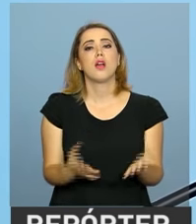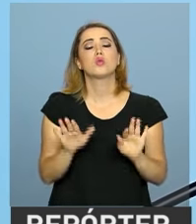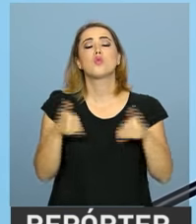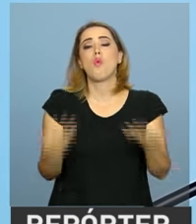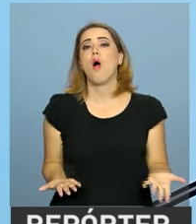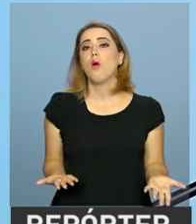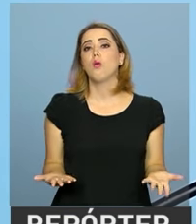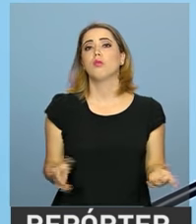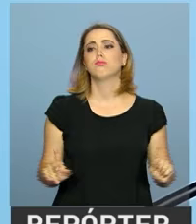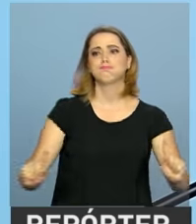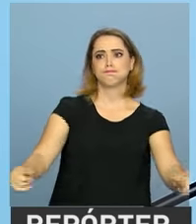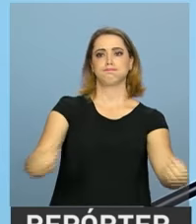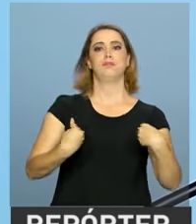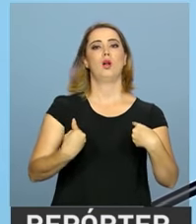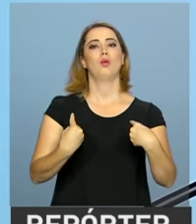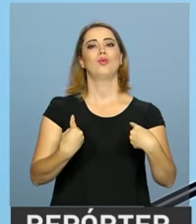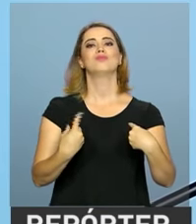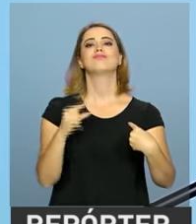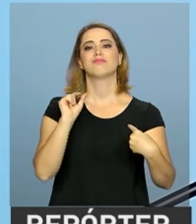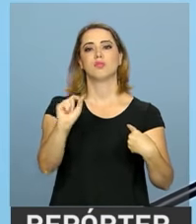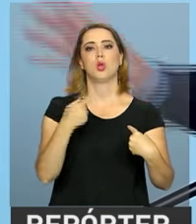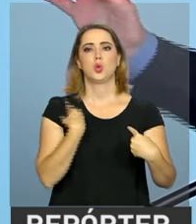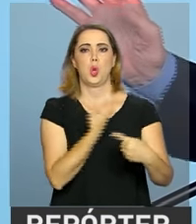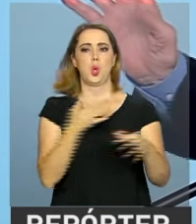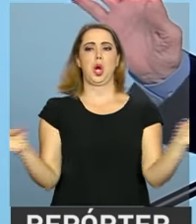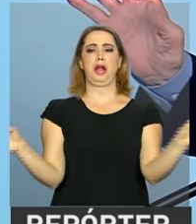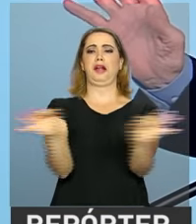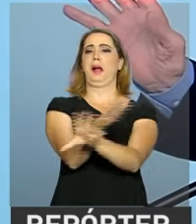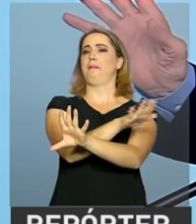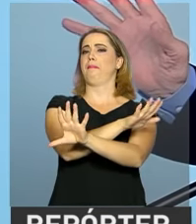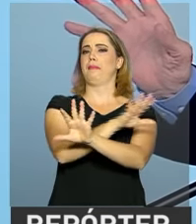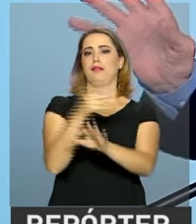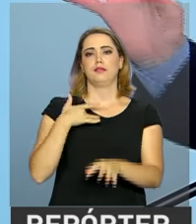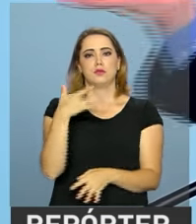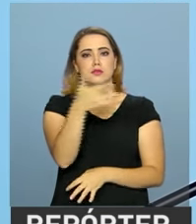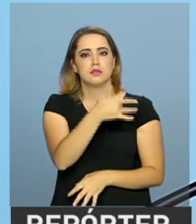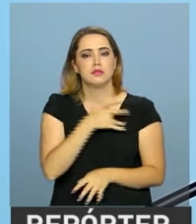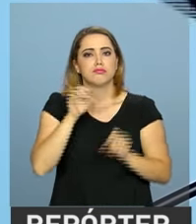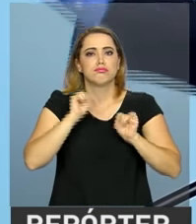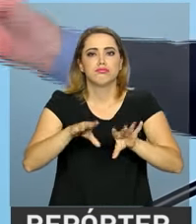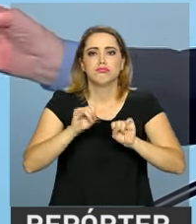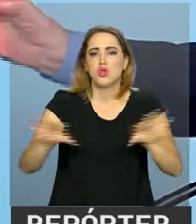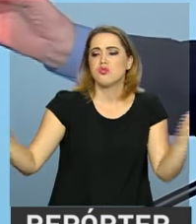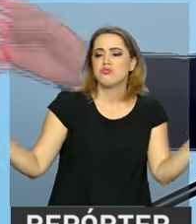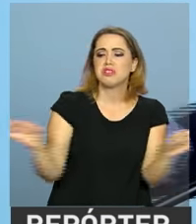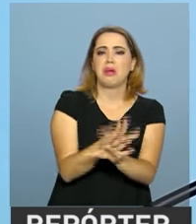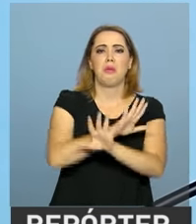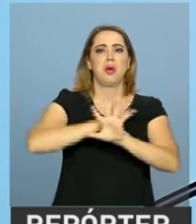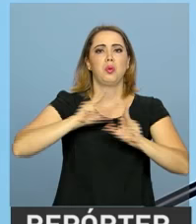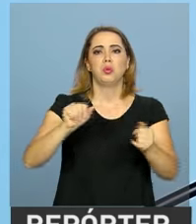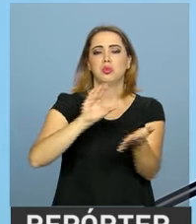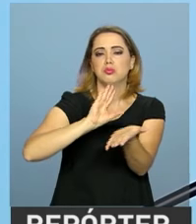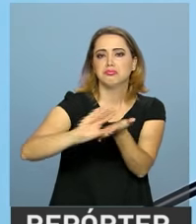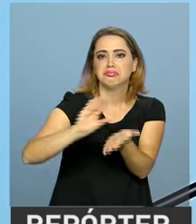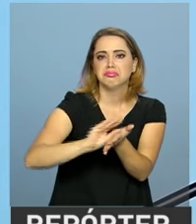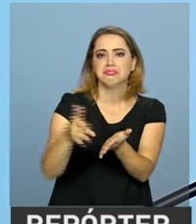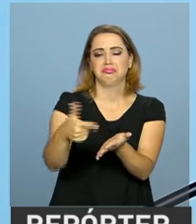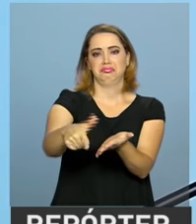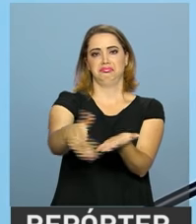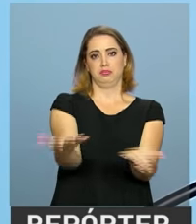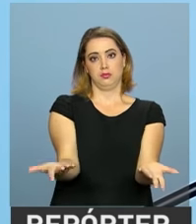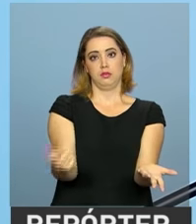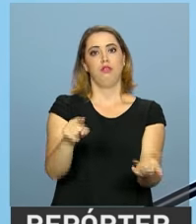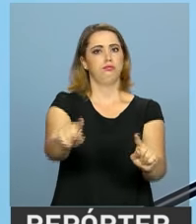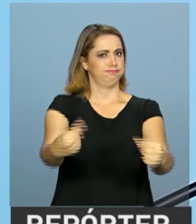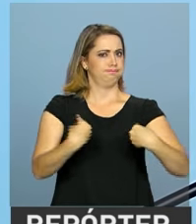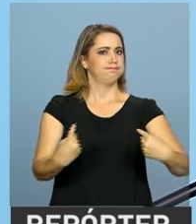Beltrame, foi que nós iríamos acabar com saúde e educação. Nós iríamos tirar todas as verbas de saúde e educação. Este